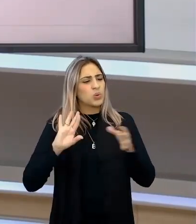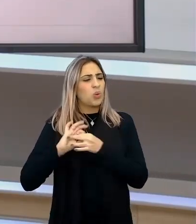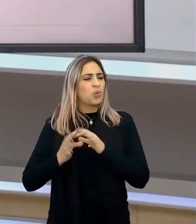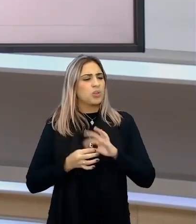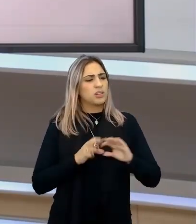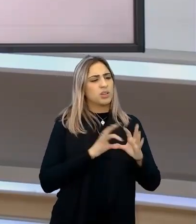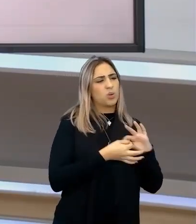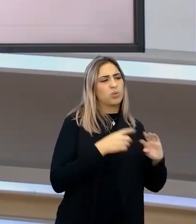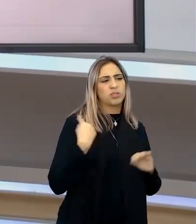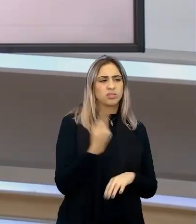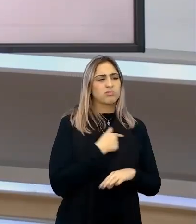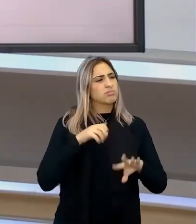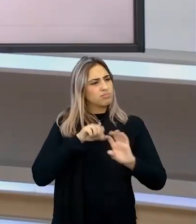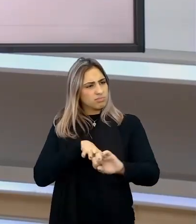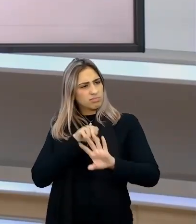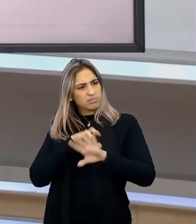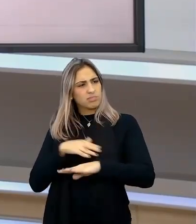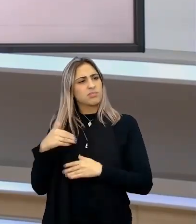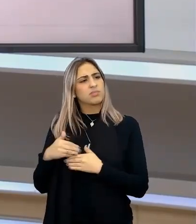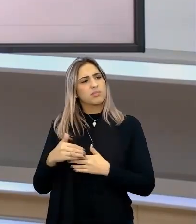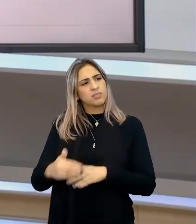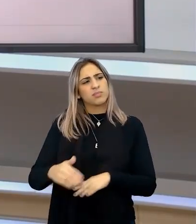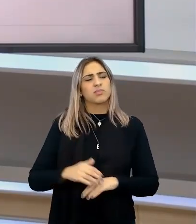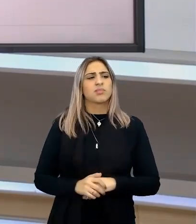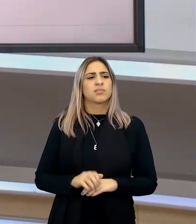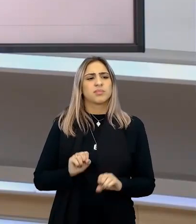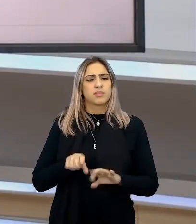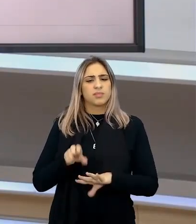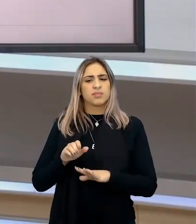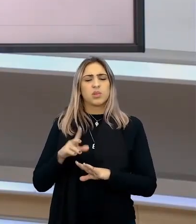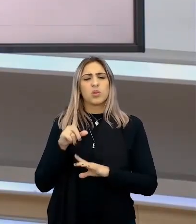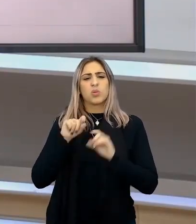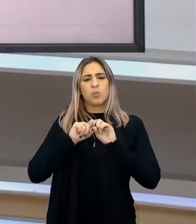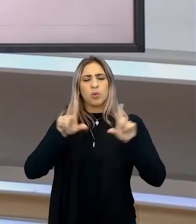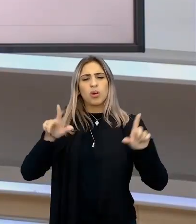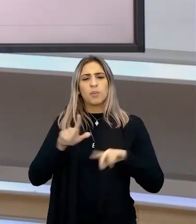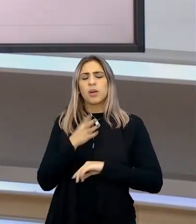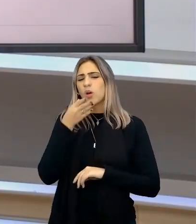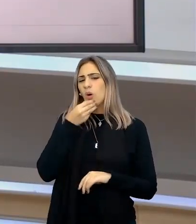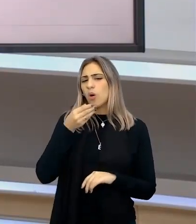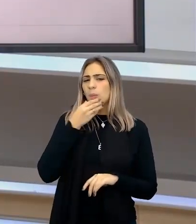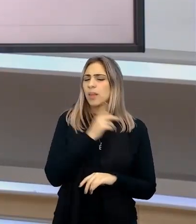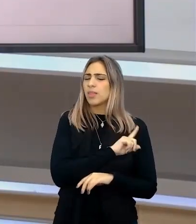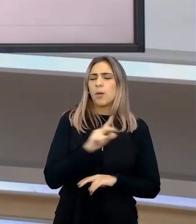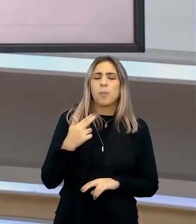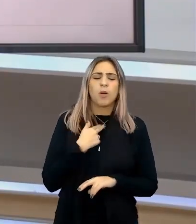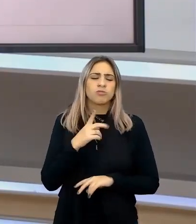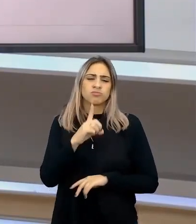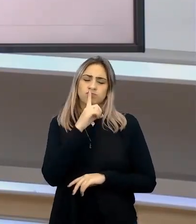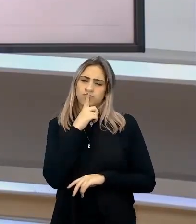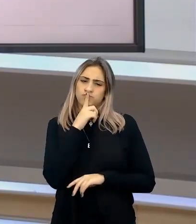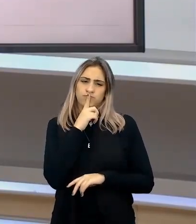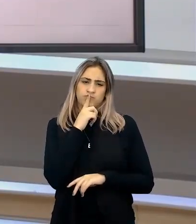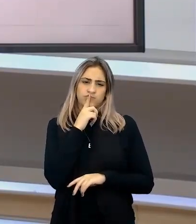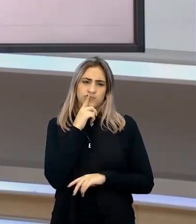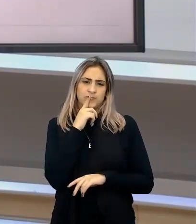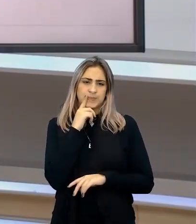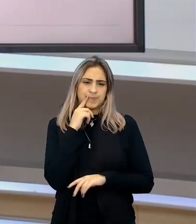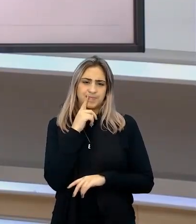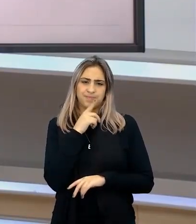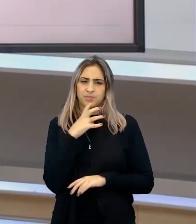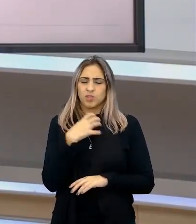conteúdo que a gente está ensinando aqui através dos guias educativos do programa. Os homens não podem ficar quietos diante de